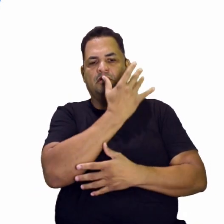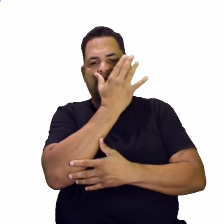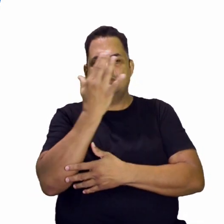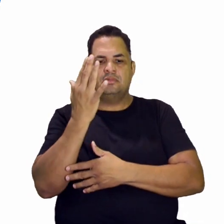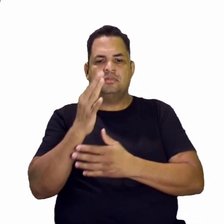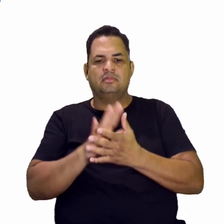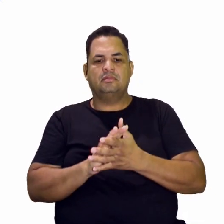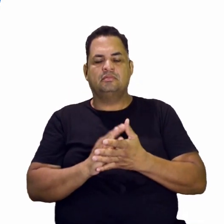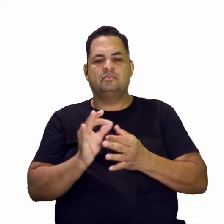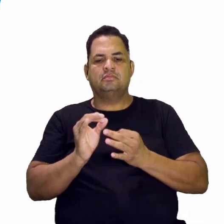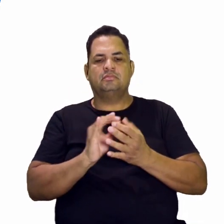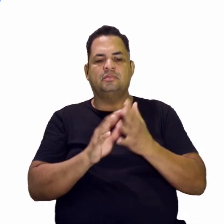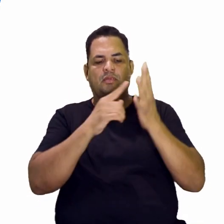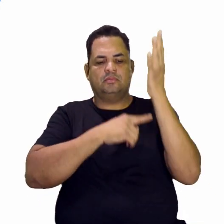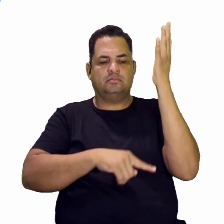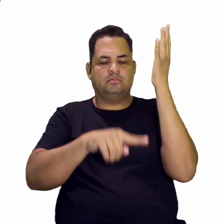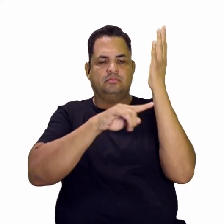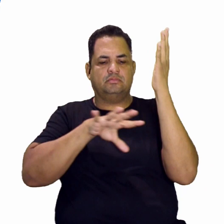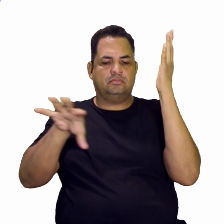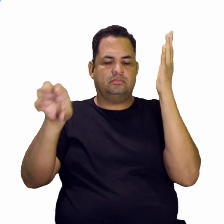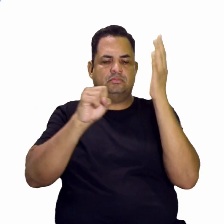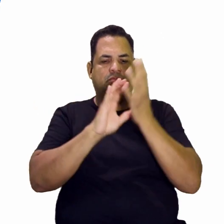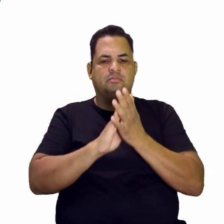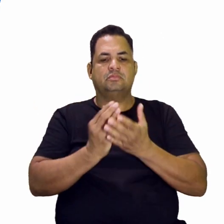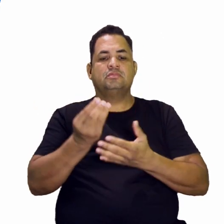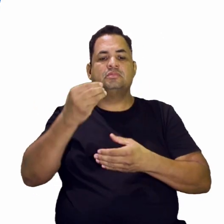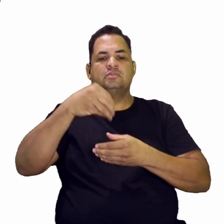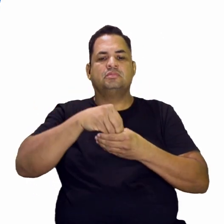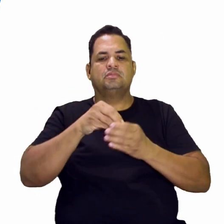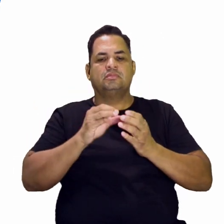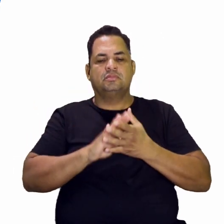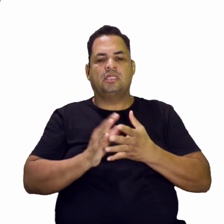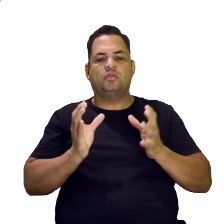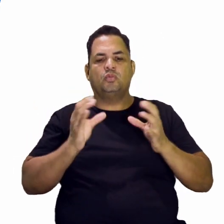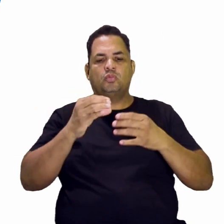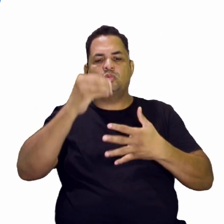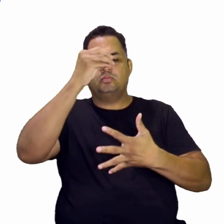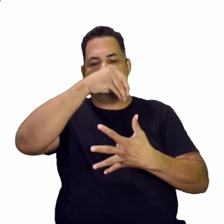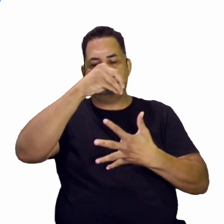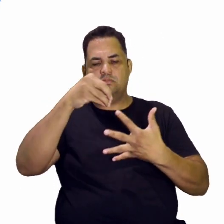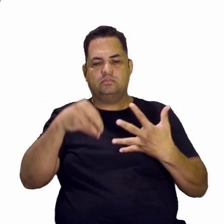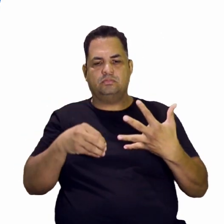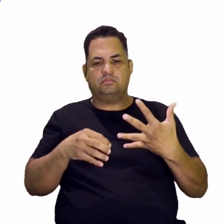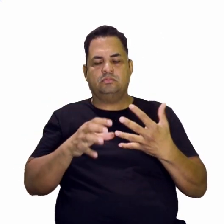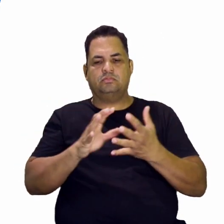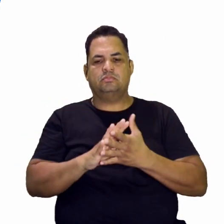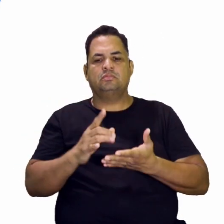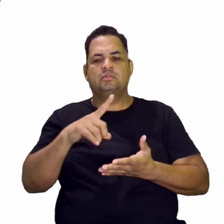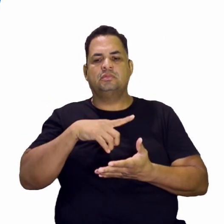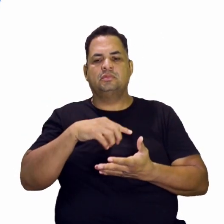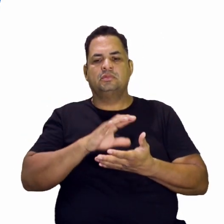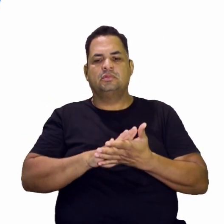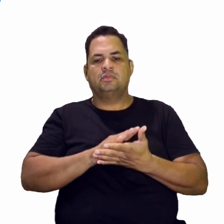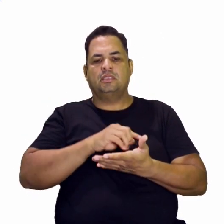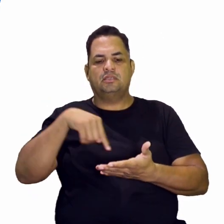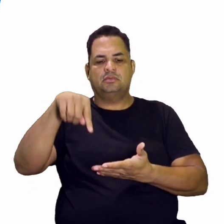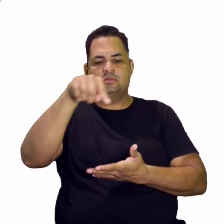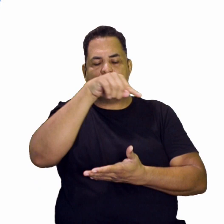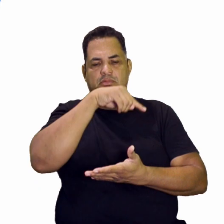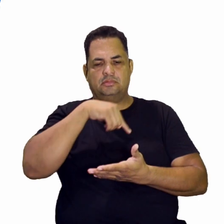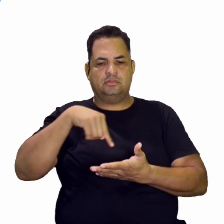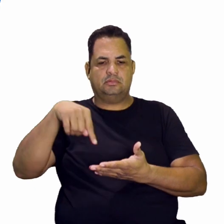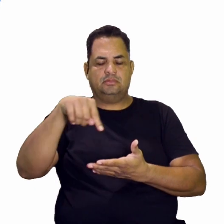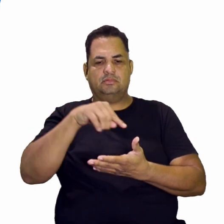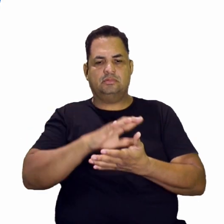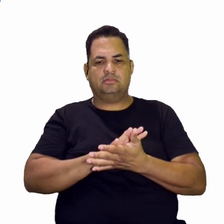vegetais, seres fotossintetizantes dentro da cadeia alimentar, para poder a circulação de energia está fluindo aí em